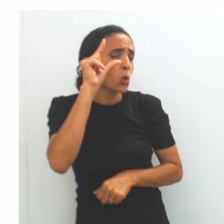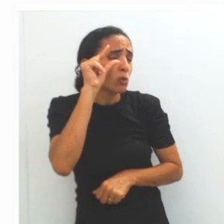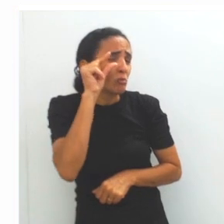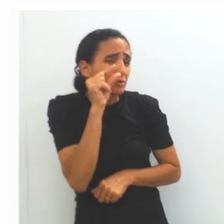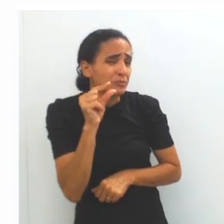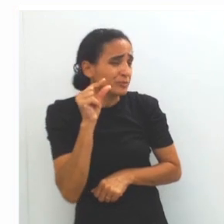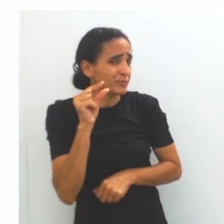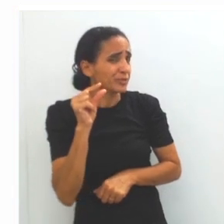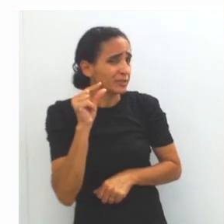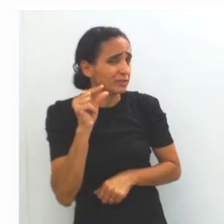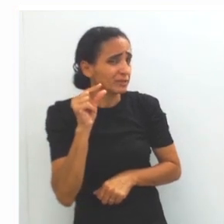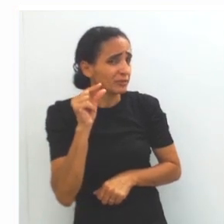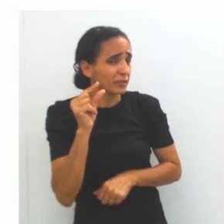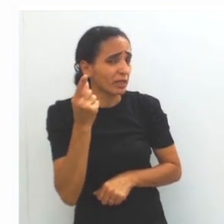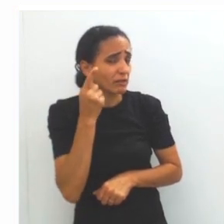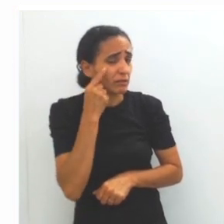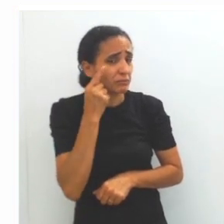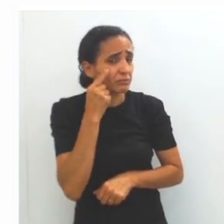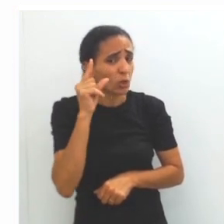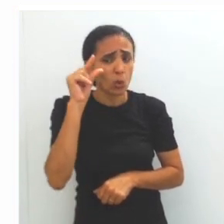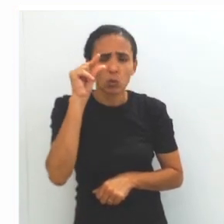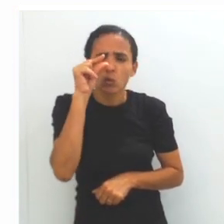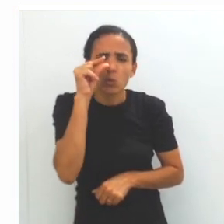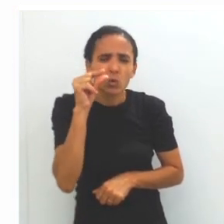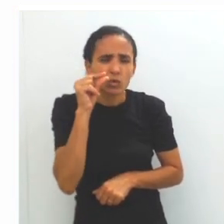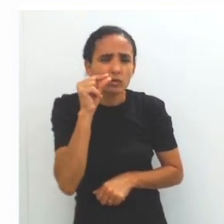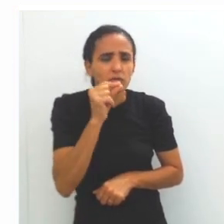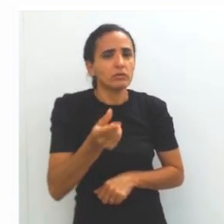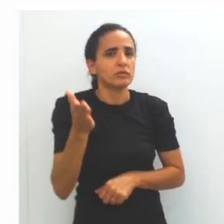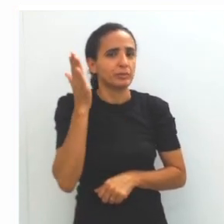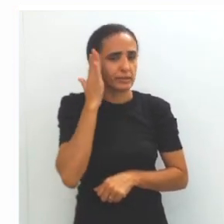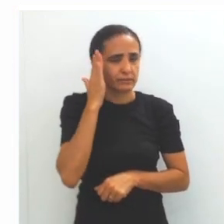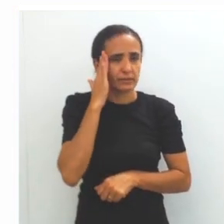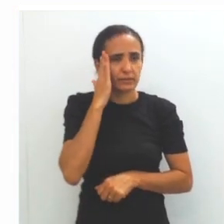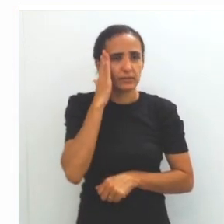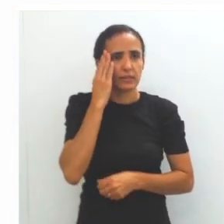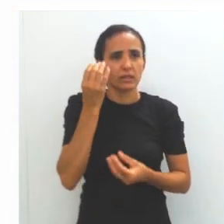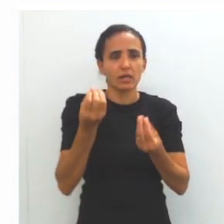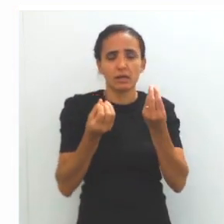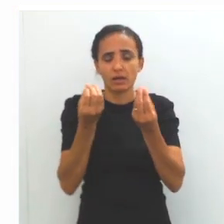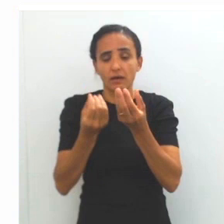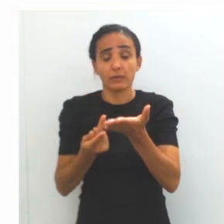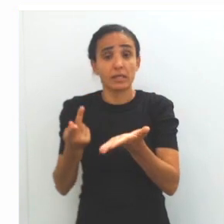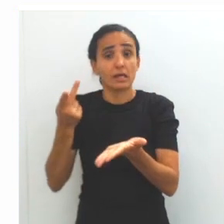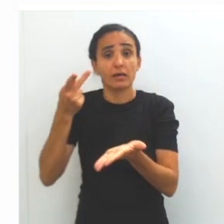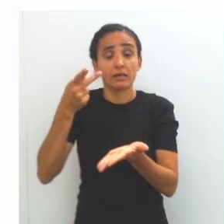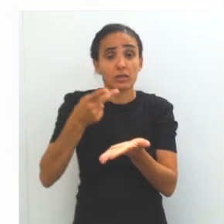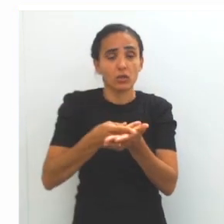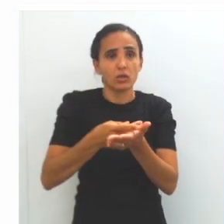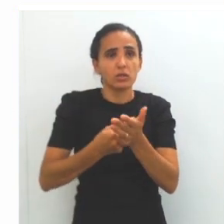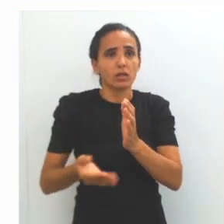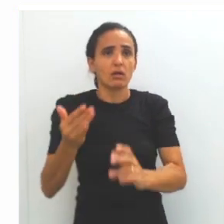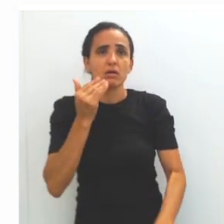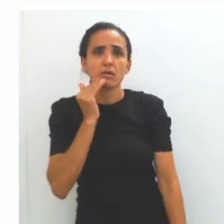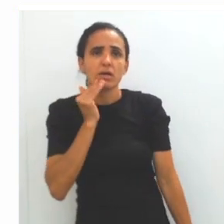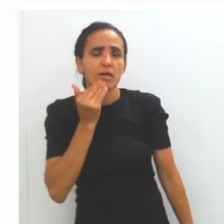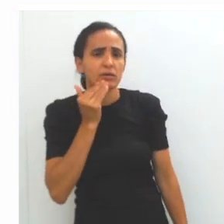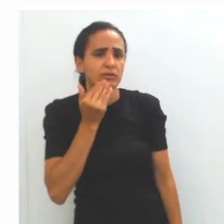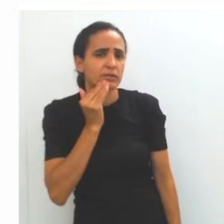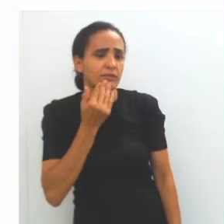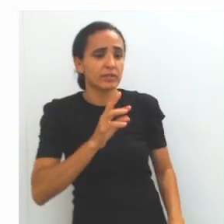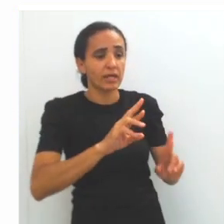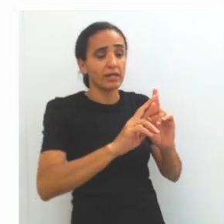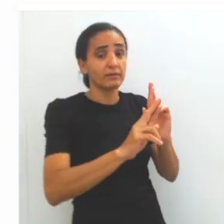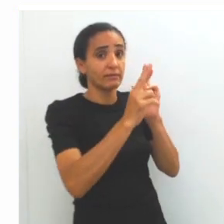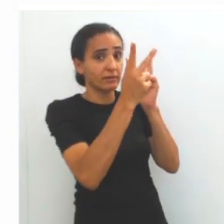certo? Vai ser pequenininho, menor do que o normal. Então, vamos acompanhar. A hipermetropia é um